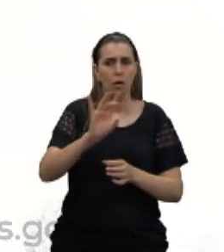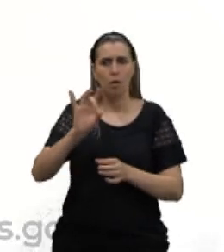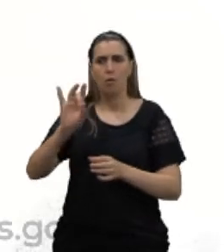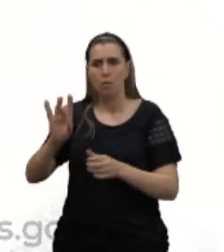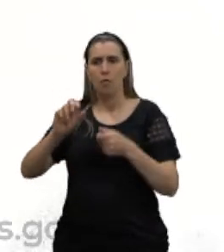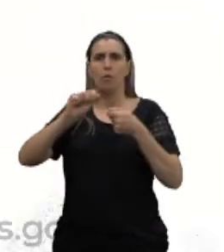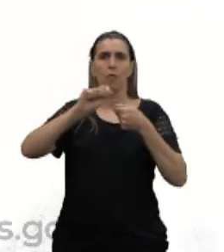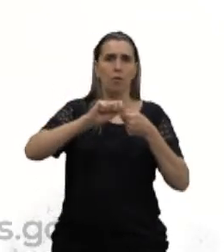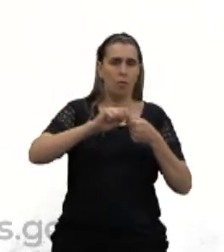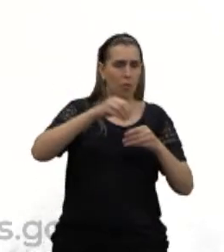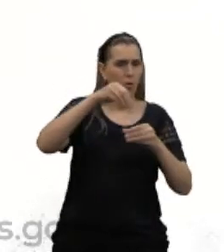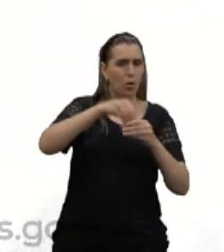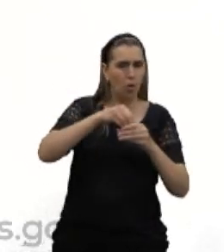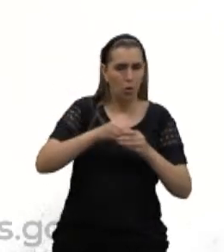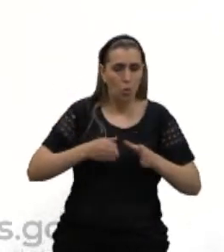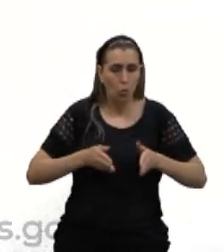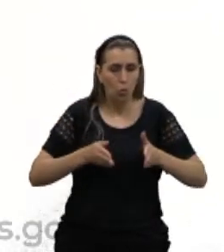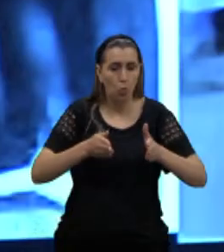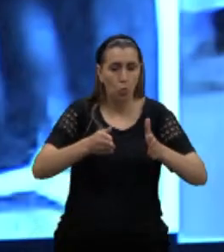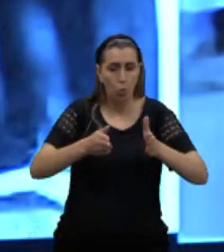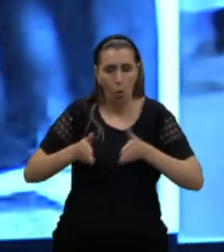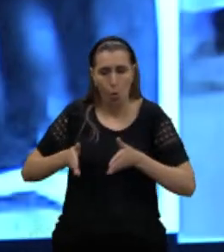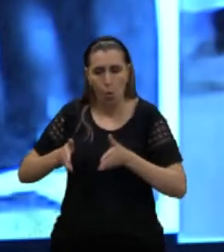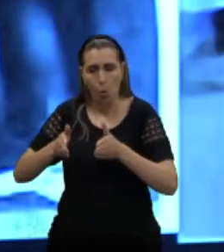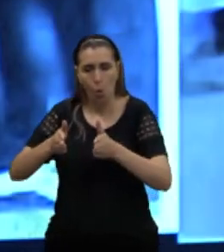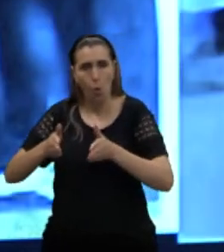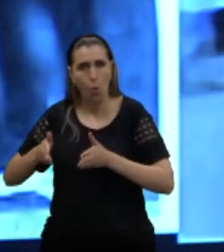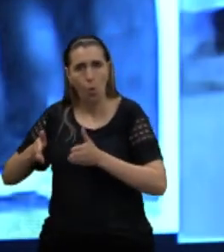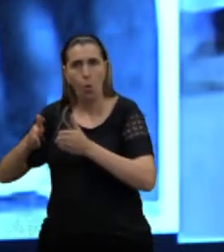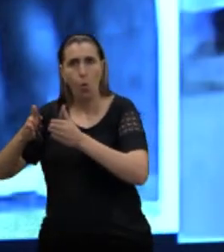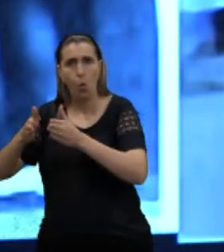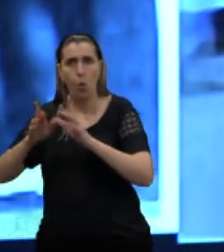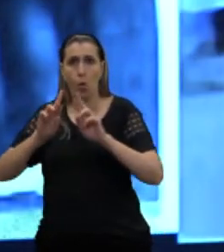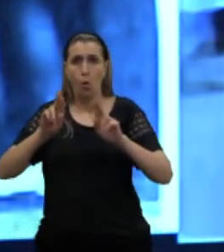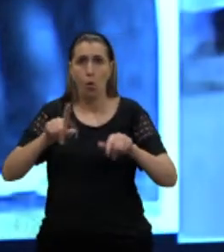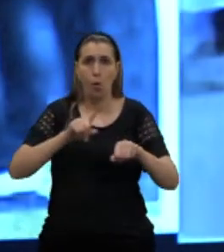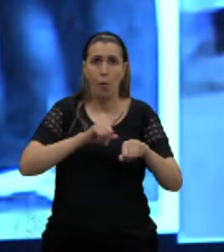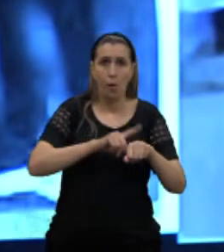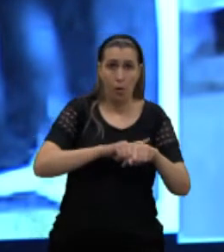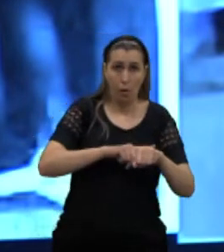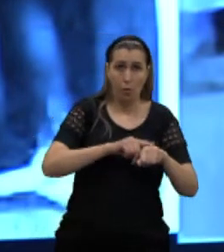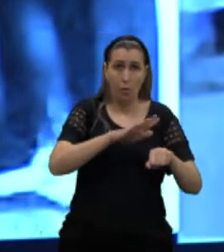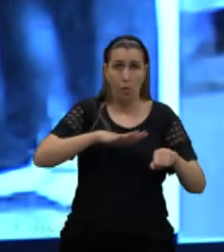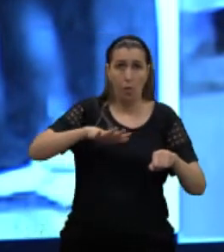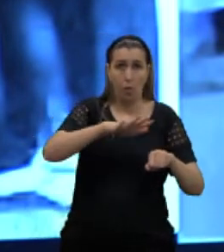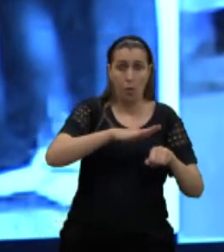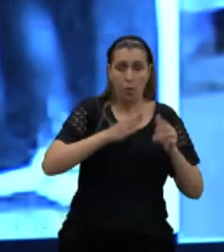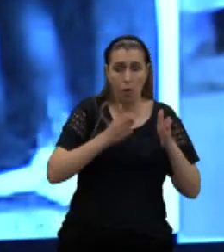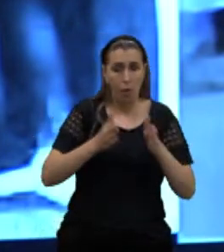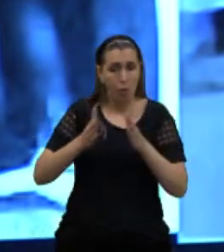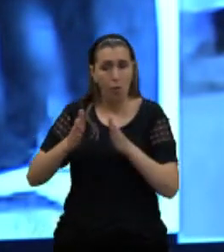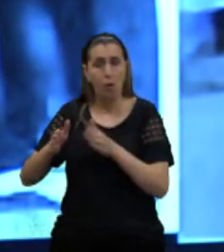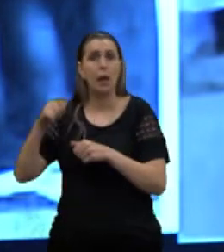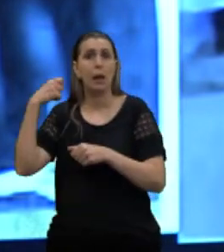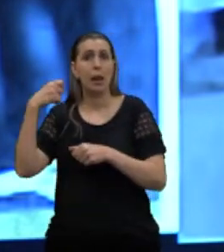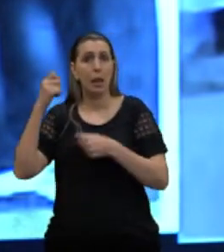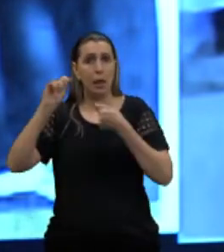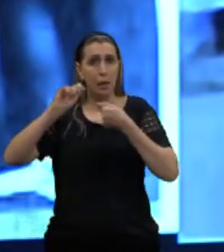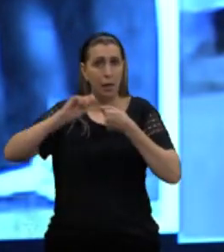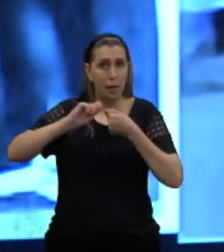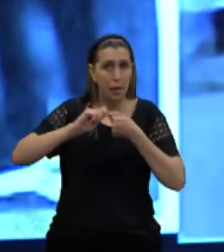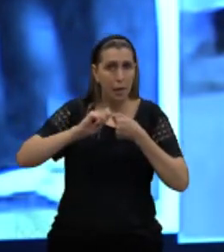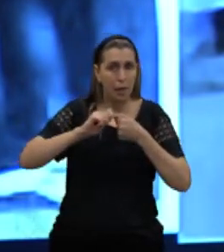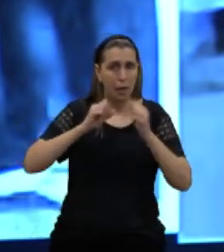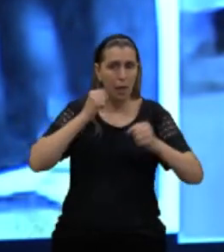fazer dentro da sua raia em diferentes tempos e espaços, mas elas têm que fazer